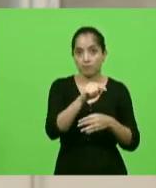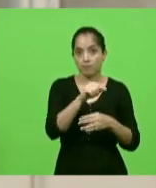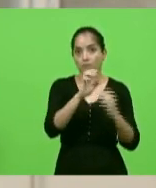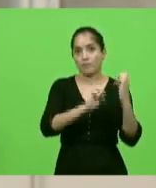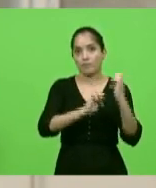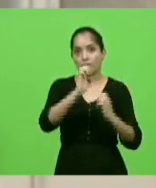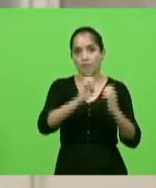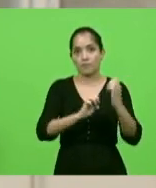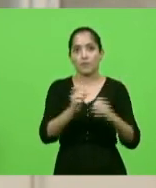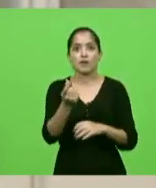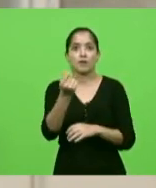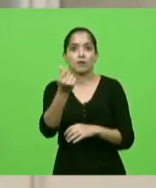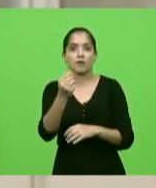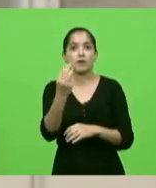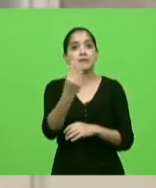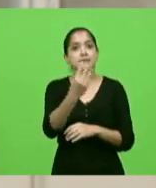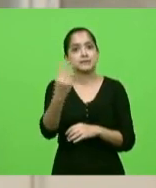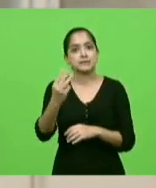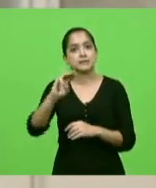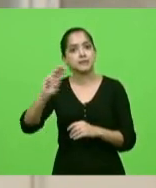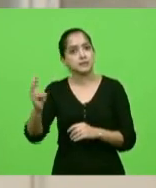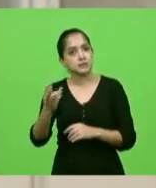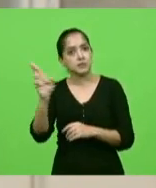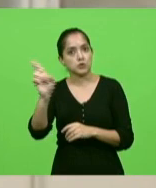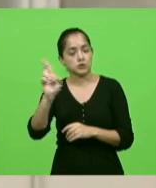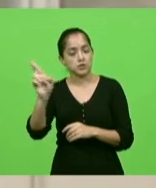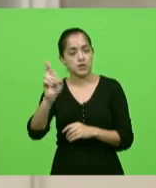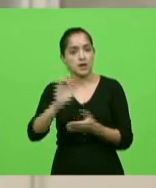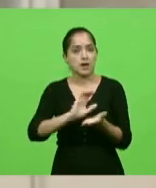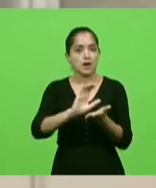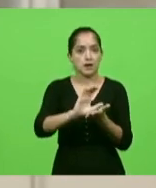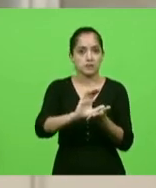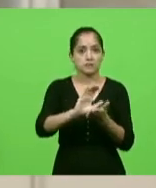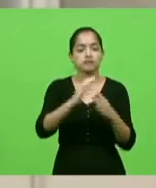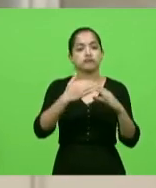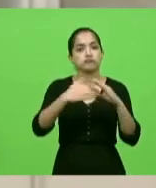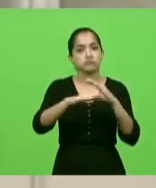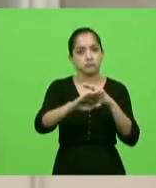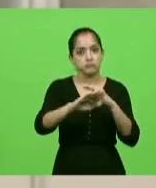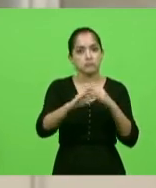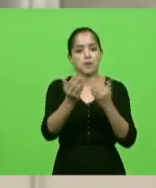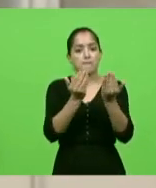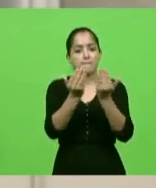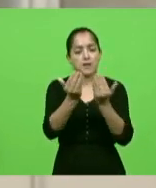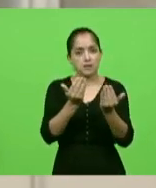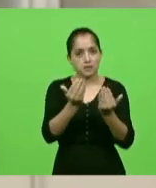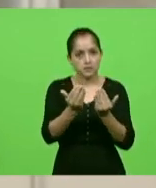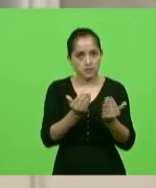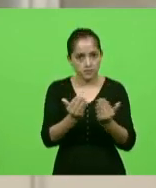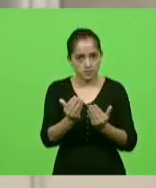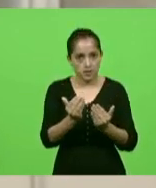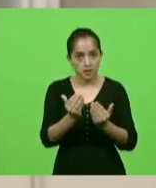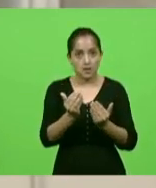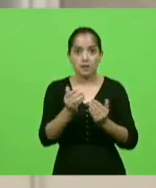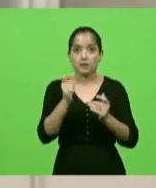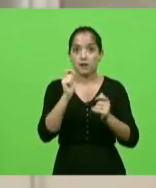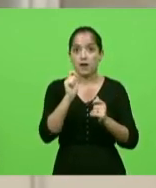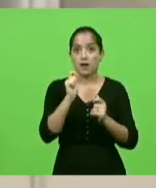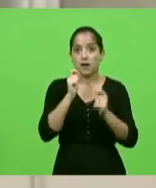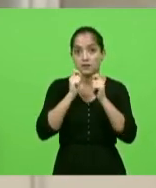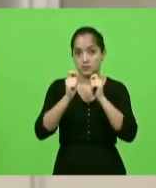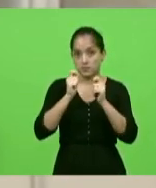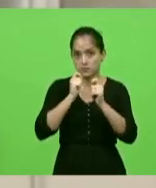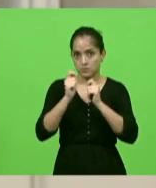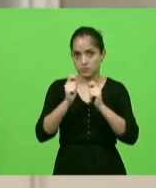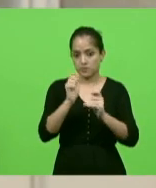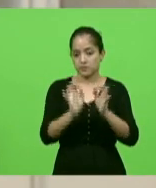gamevi pelo valor de 33 milhões houve o encaminhamento para análise e parecer da assessoria jurídica